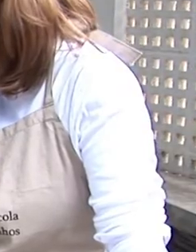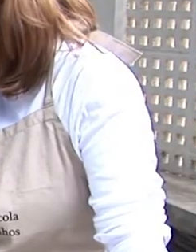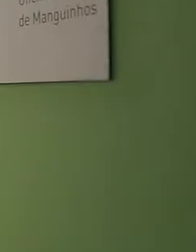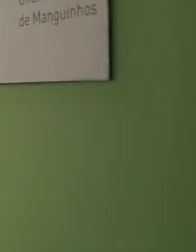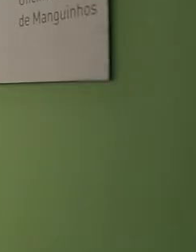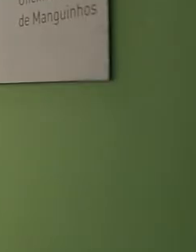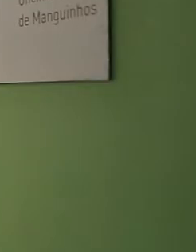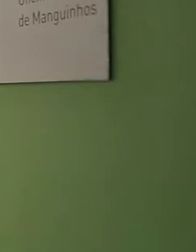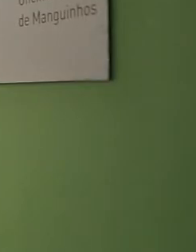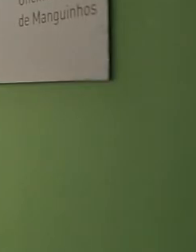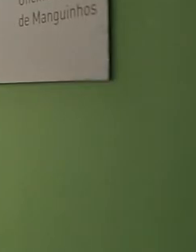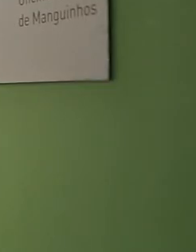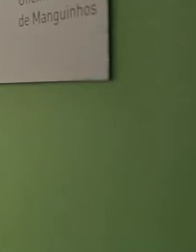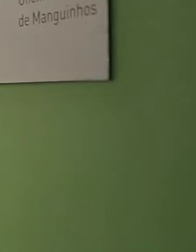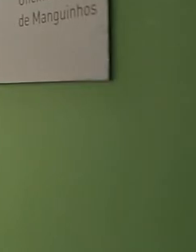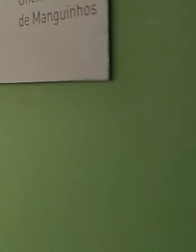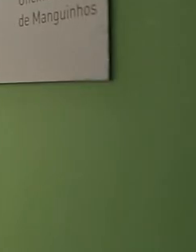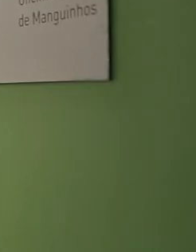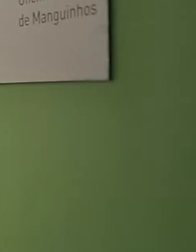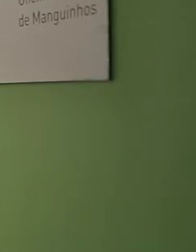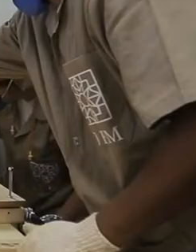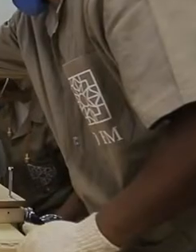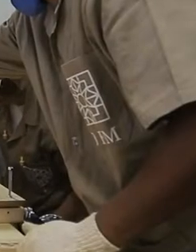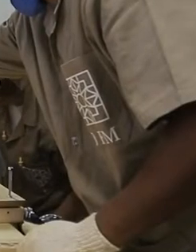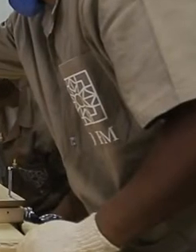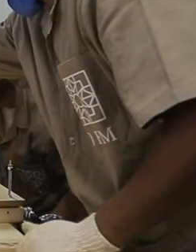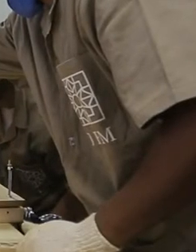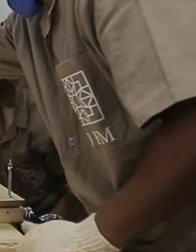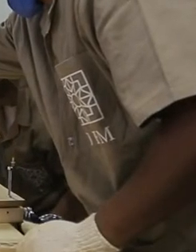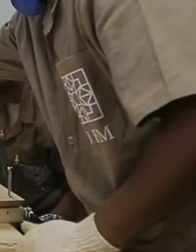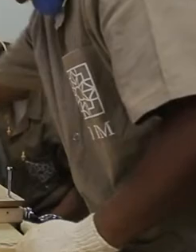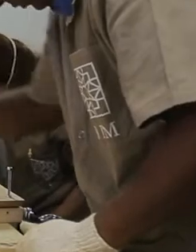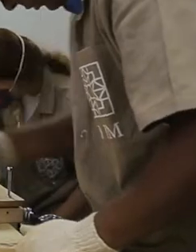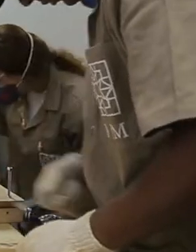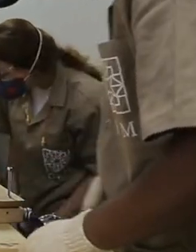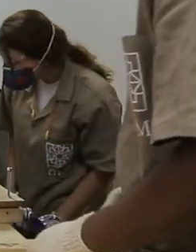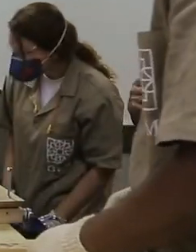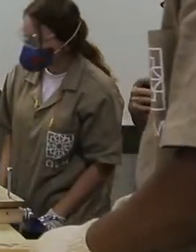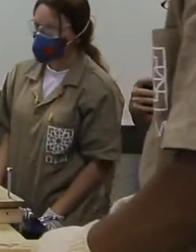público externo, como é o caso desse curso de afresco.